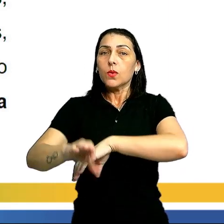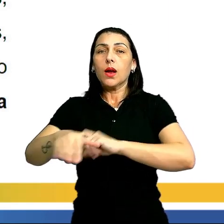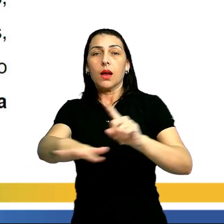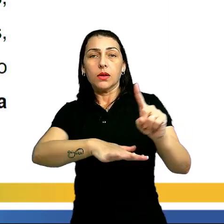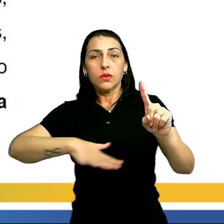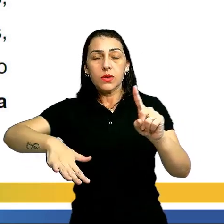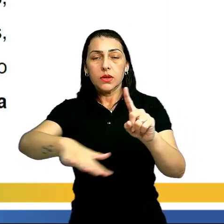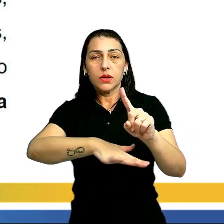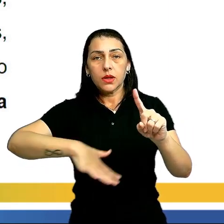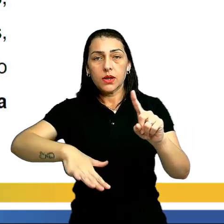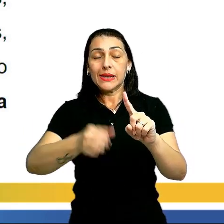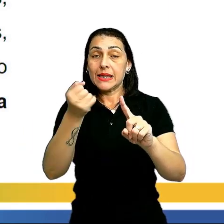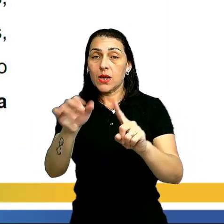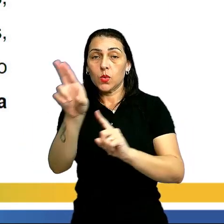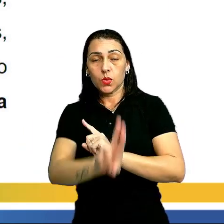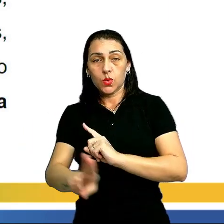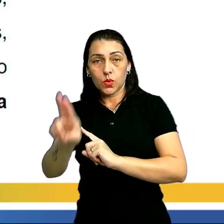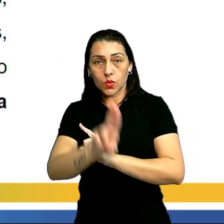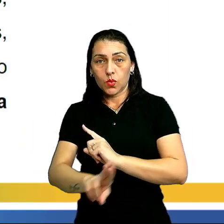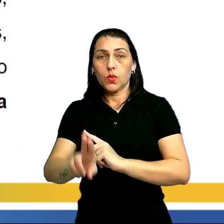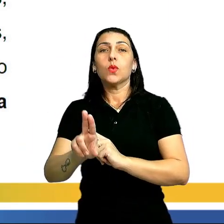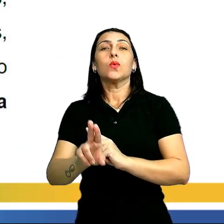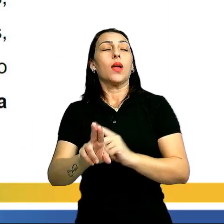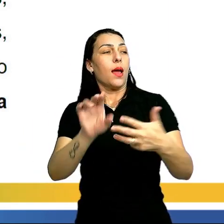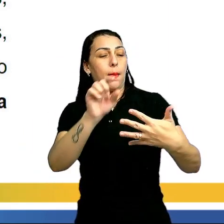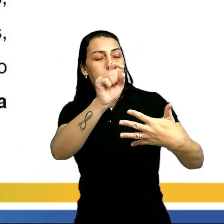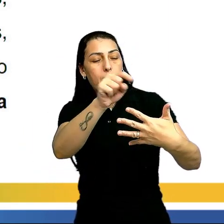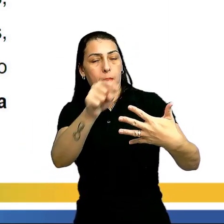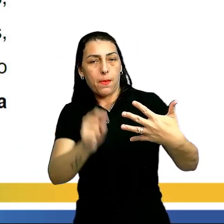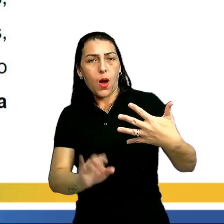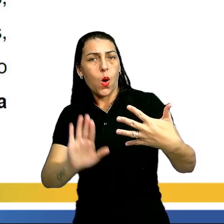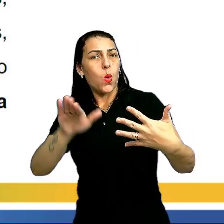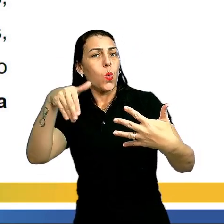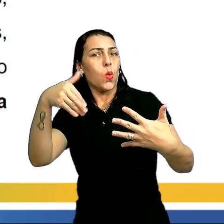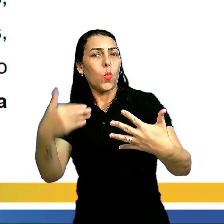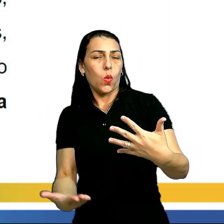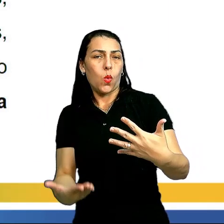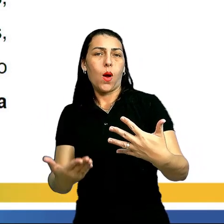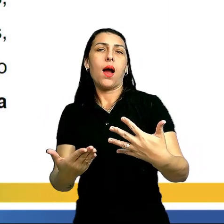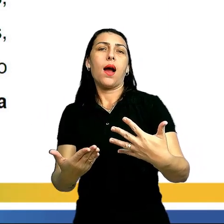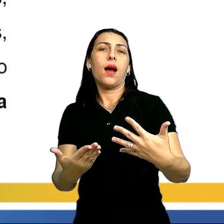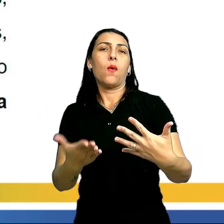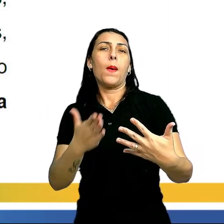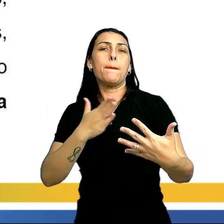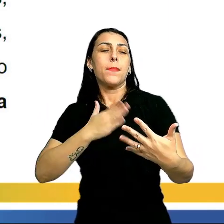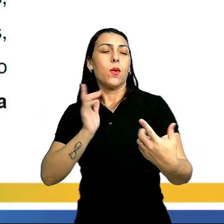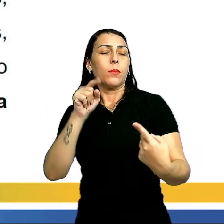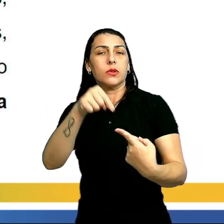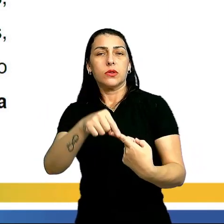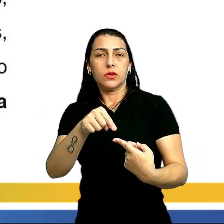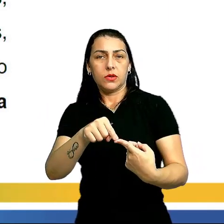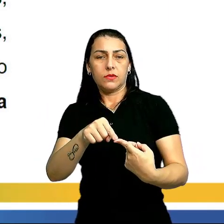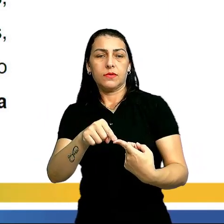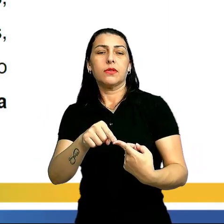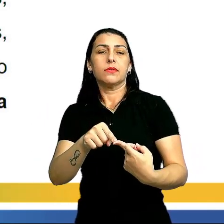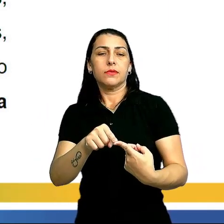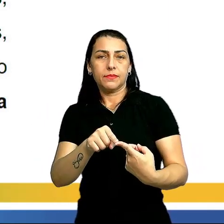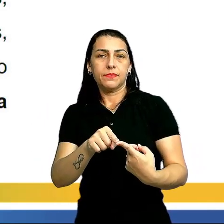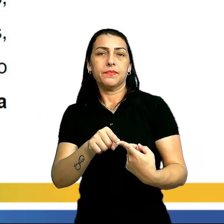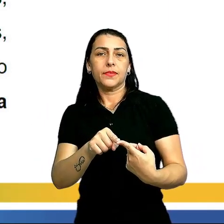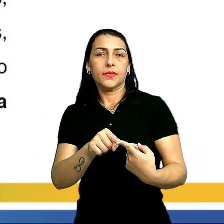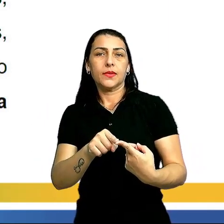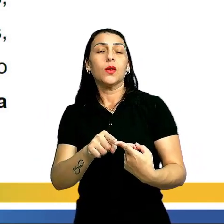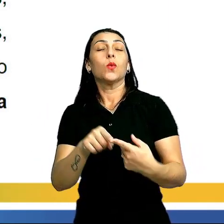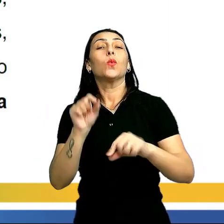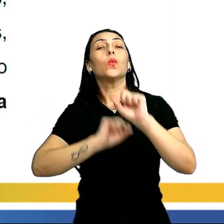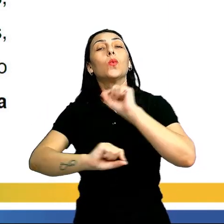assim, se eu utilizar todas essas medidas, eu vou ter um efeito. Qual seria esse efeito? Qual seria a minha finalidade? A finalidade